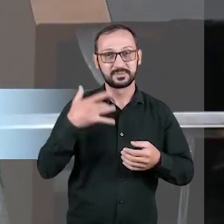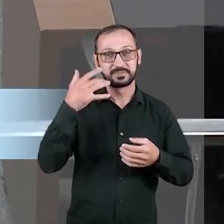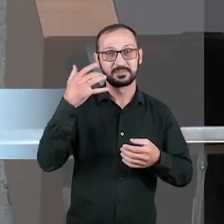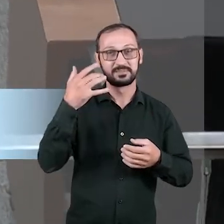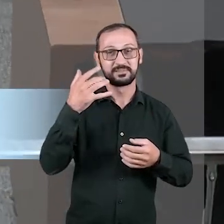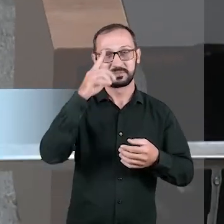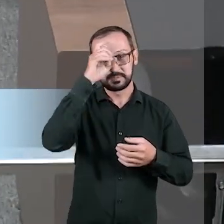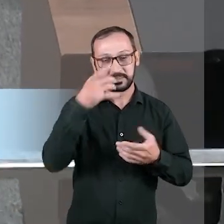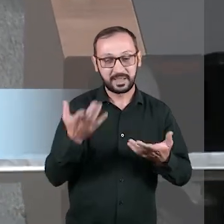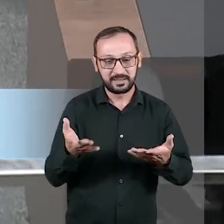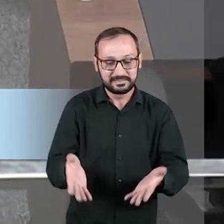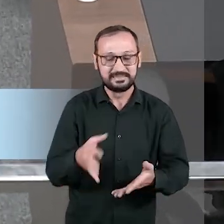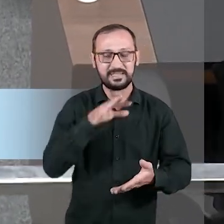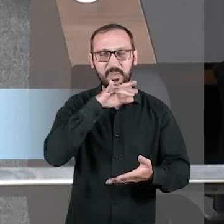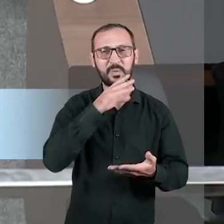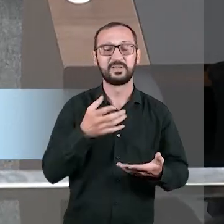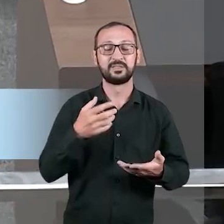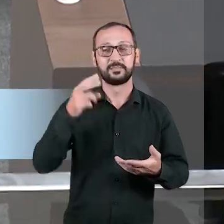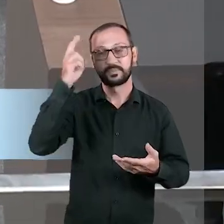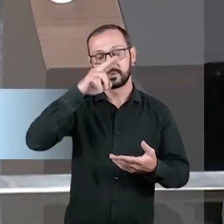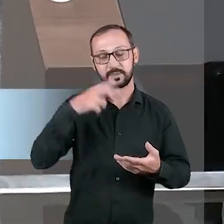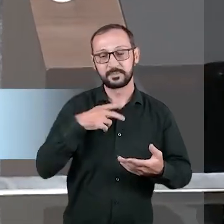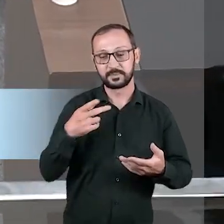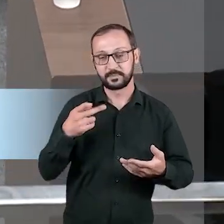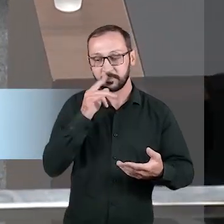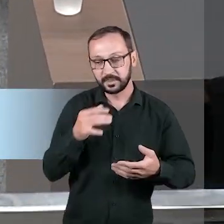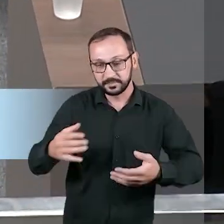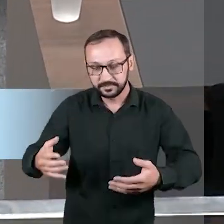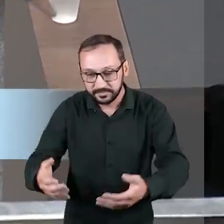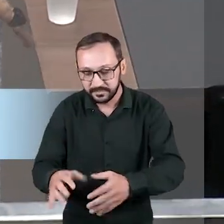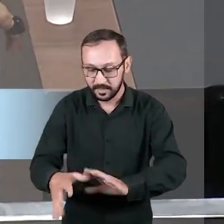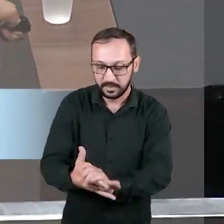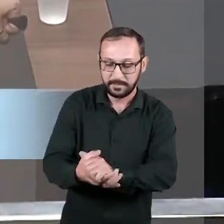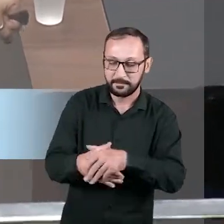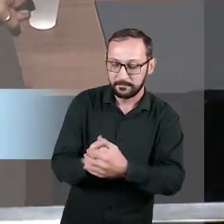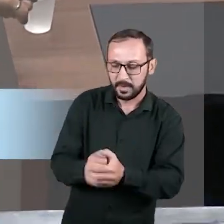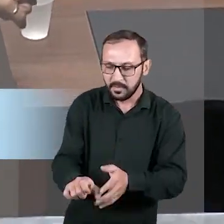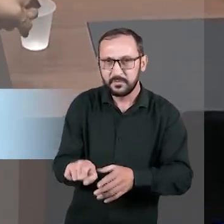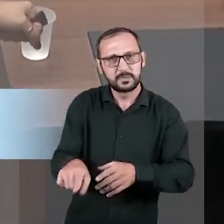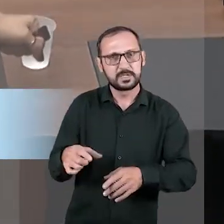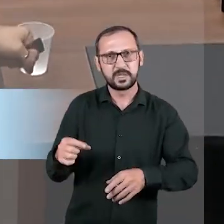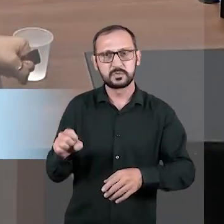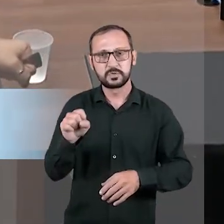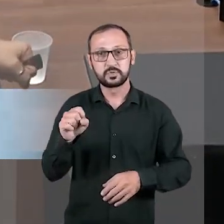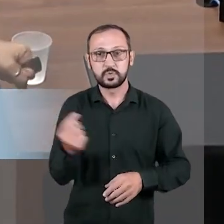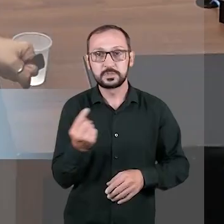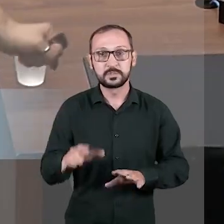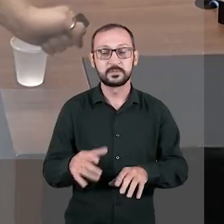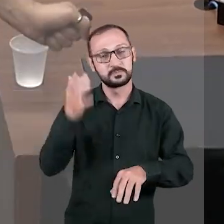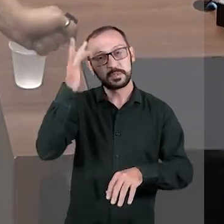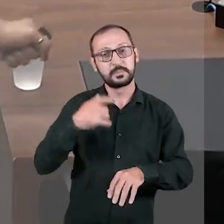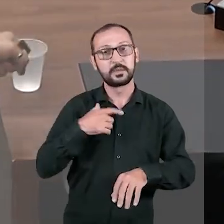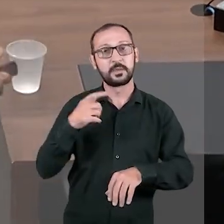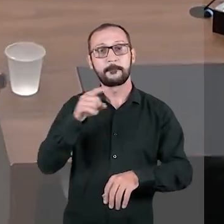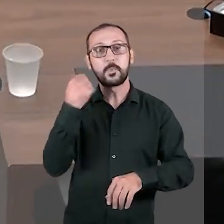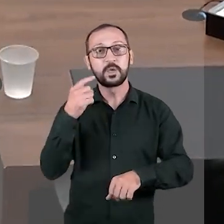Isso é muito ruim. Então, alguém tem que estar lá. Eu lembro, eu pegava o pai, né? Aí eu pegava na mão dele, pai, o senhor não está sozinho. Eu não sabia se ele ia